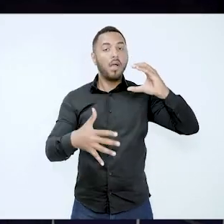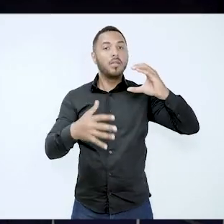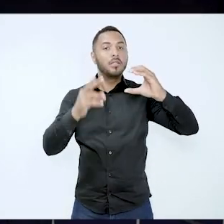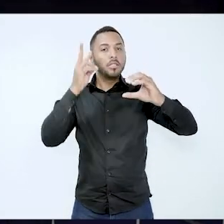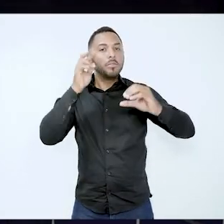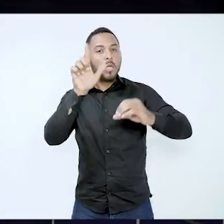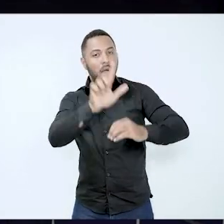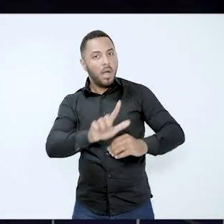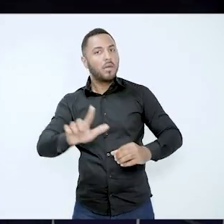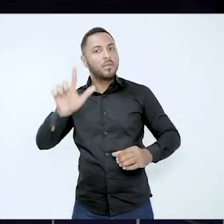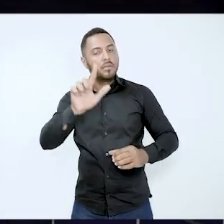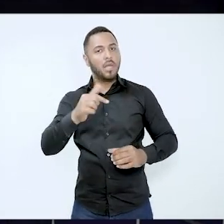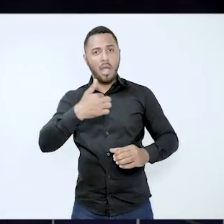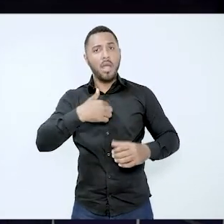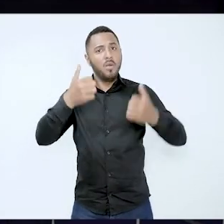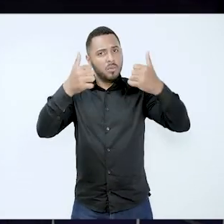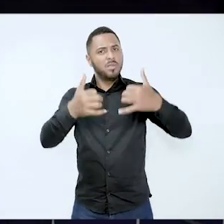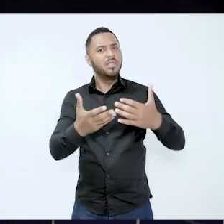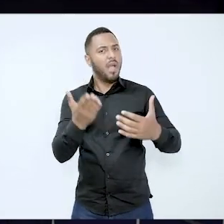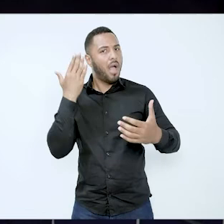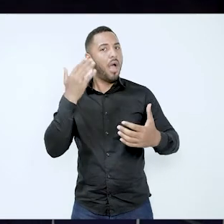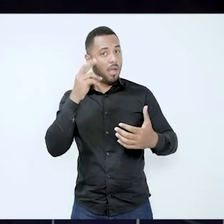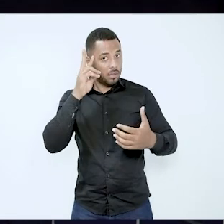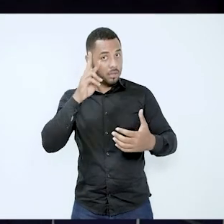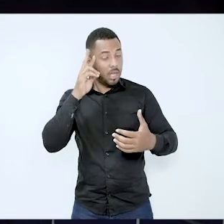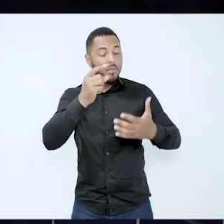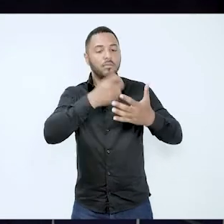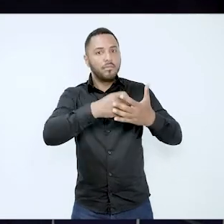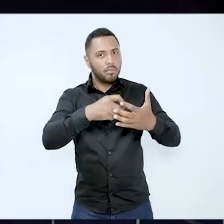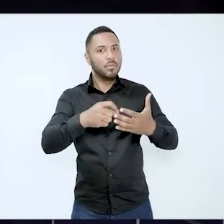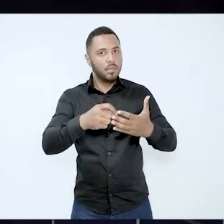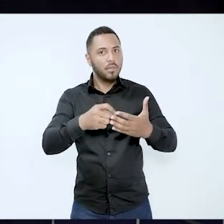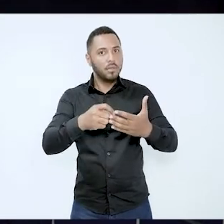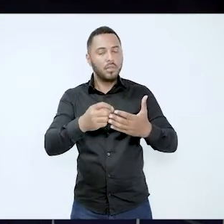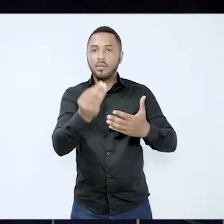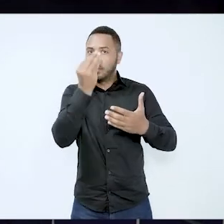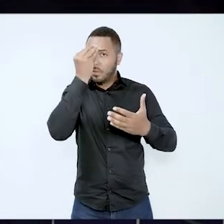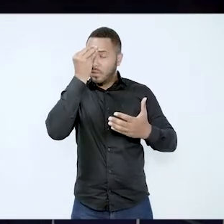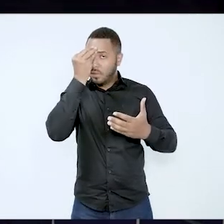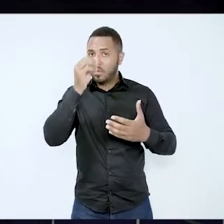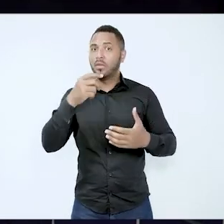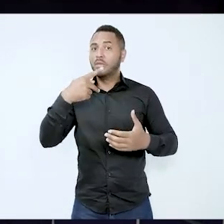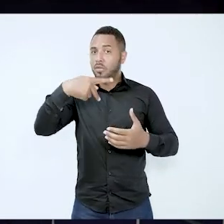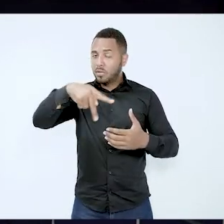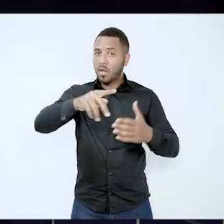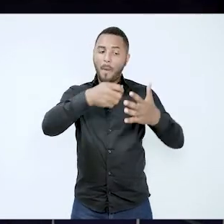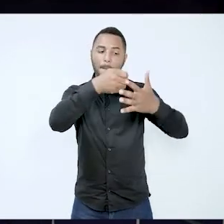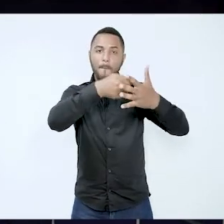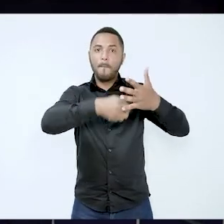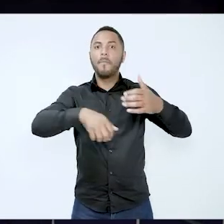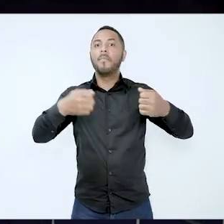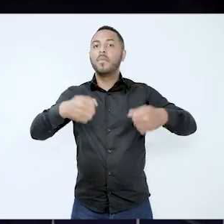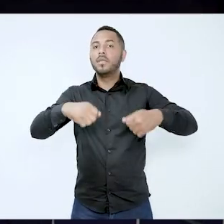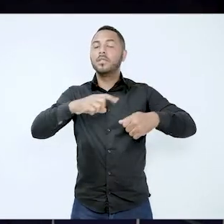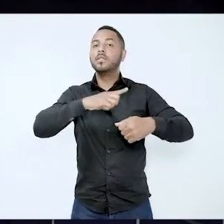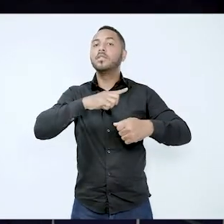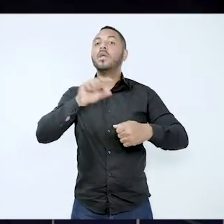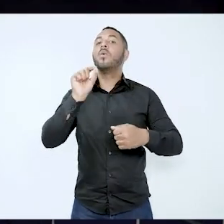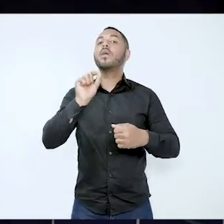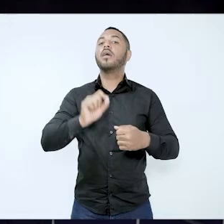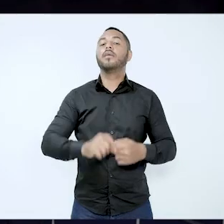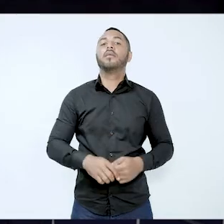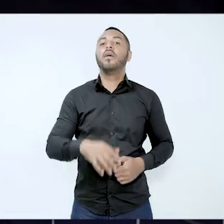memória literária que foi explicada anteriormente, que vocês fizeram as anotações, o seu texto vai ter que responder a